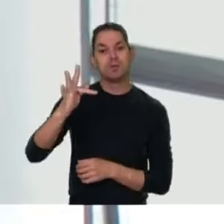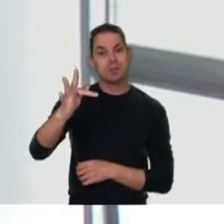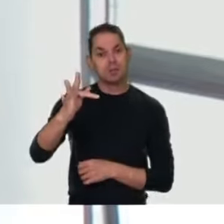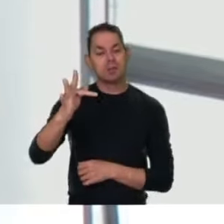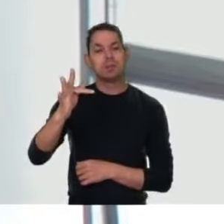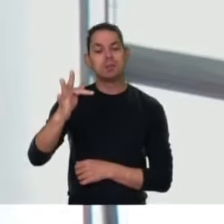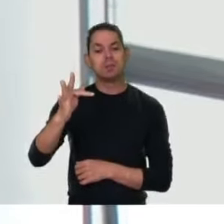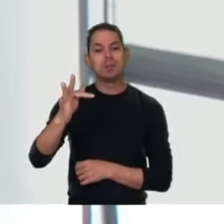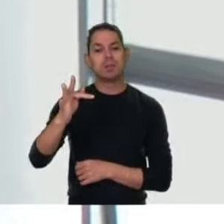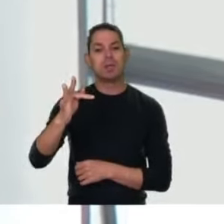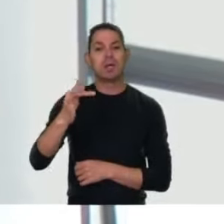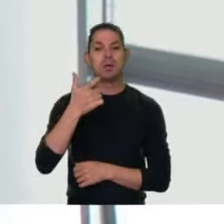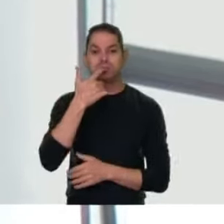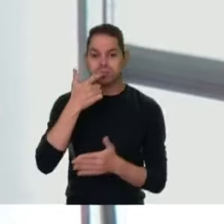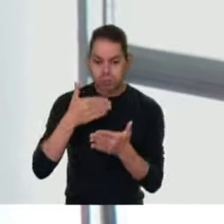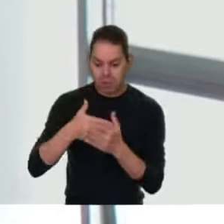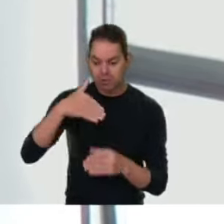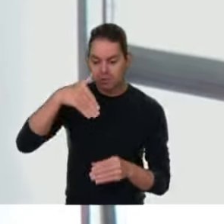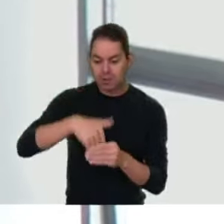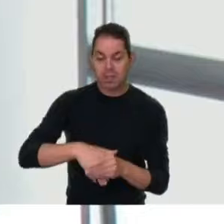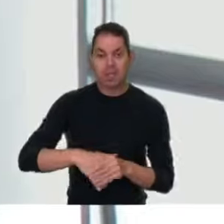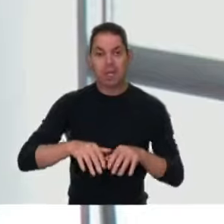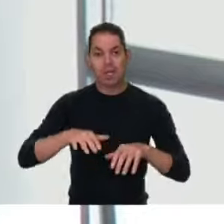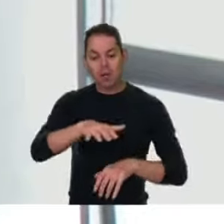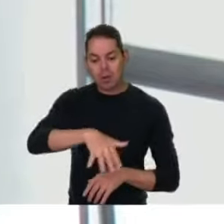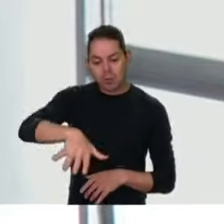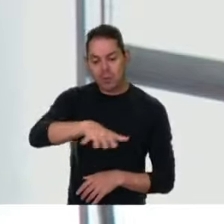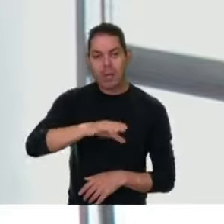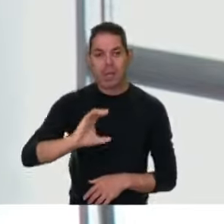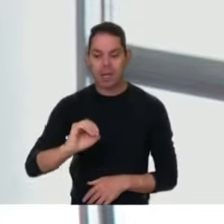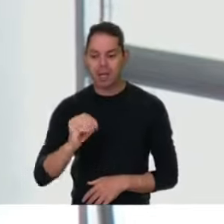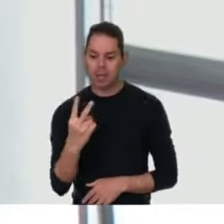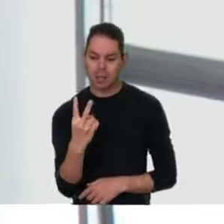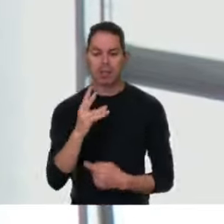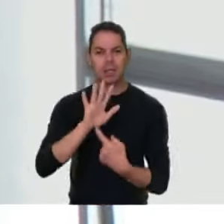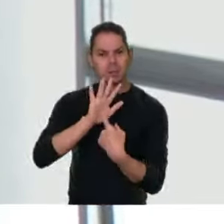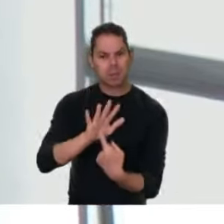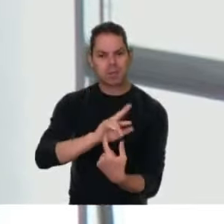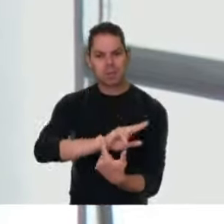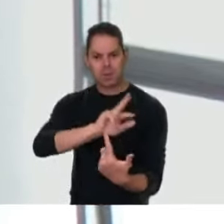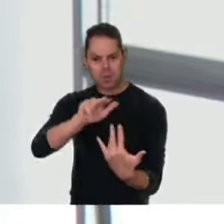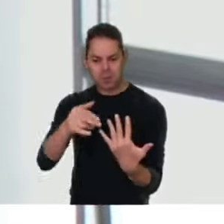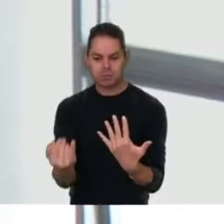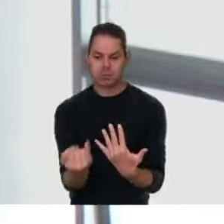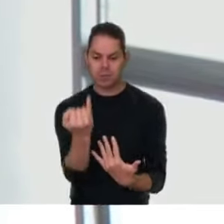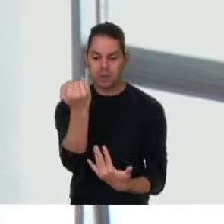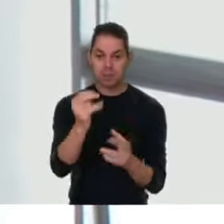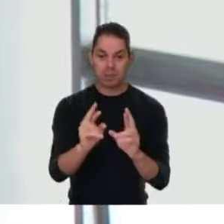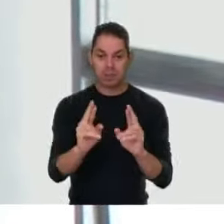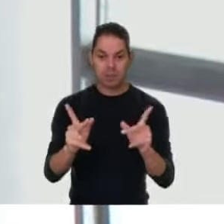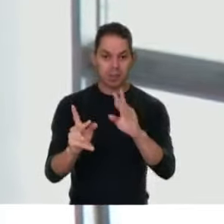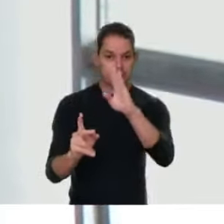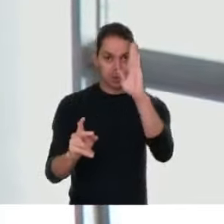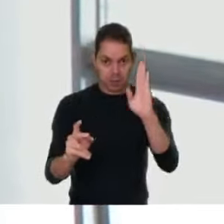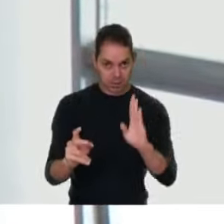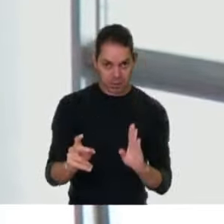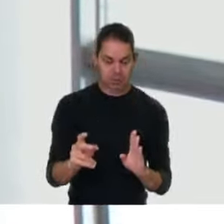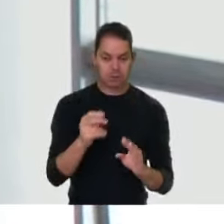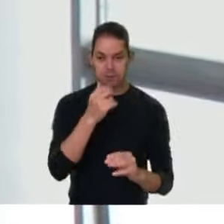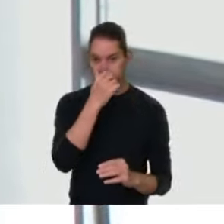estamos por votar o mercado de carbono a mostrar aquilo que é essencial e que muito diferencia o Brasil de outras Nações Com todo o